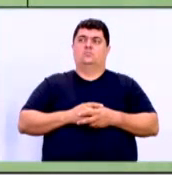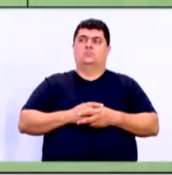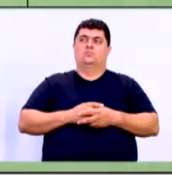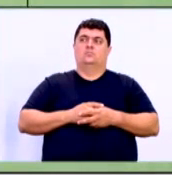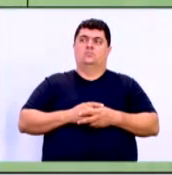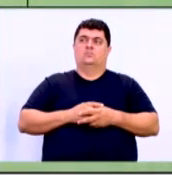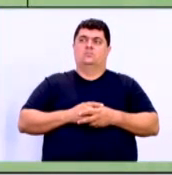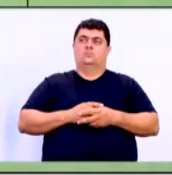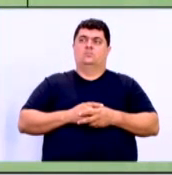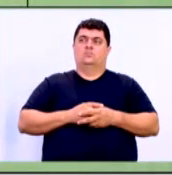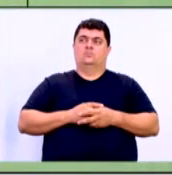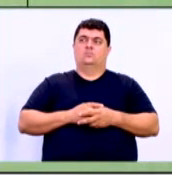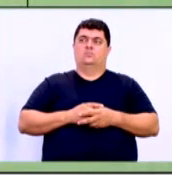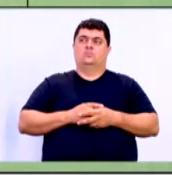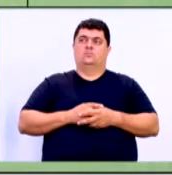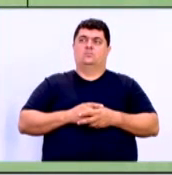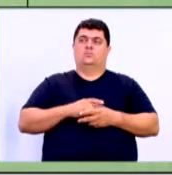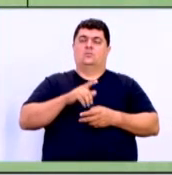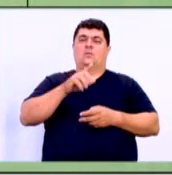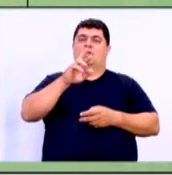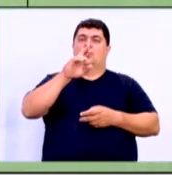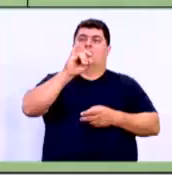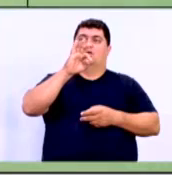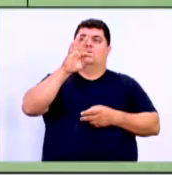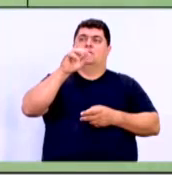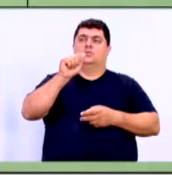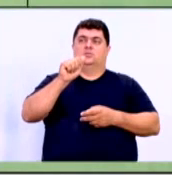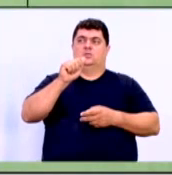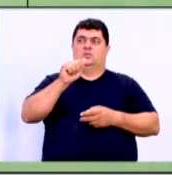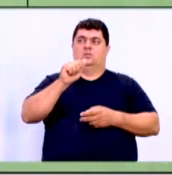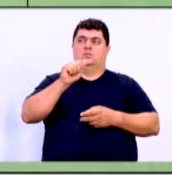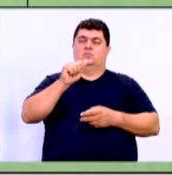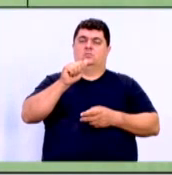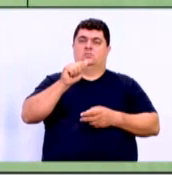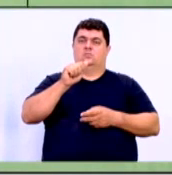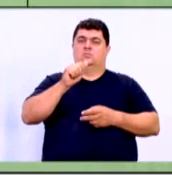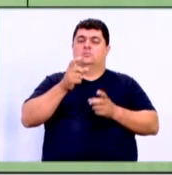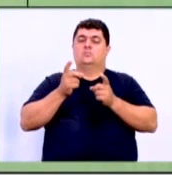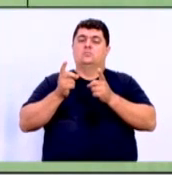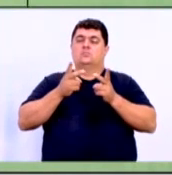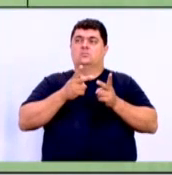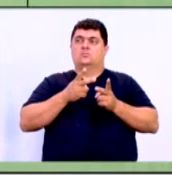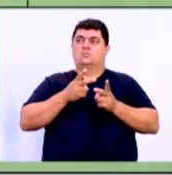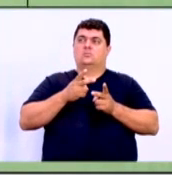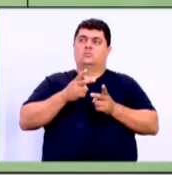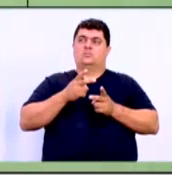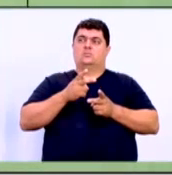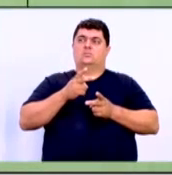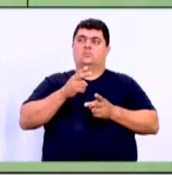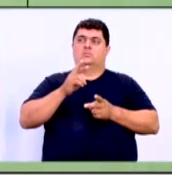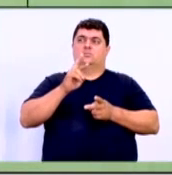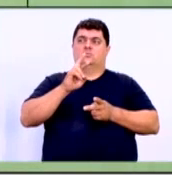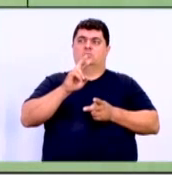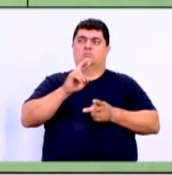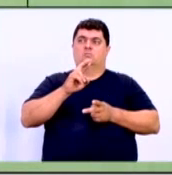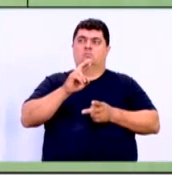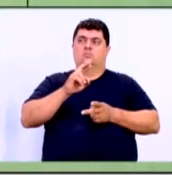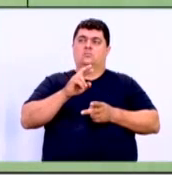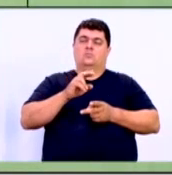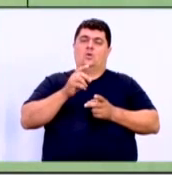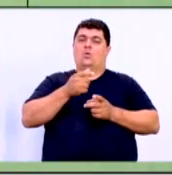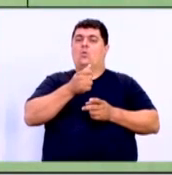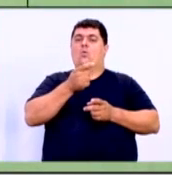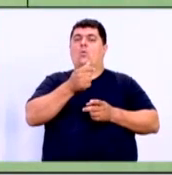Professor, receita líquida de venda. O senhor já me falou isso. O que é receita líquida de venda? É quanto você arrecadou com a